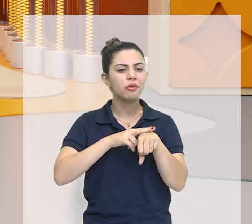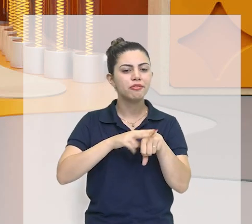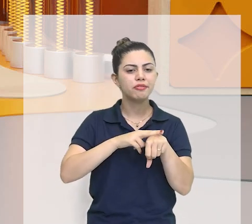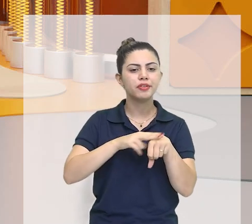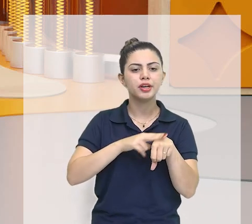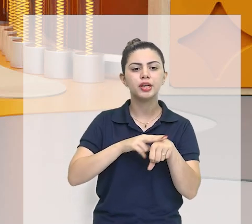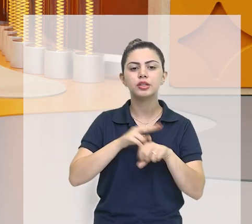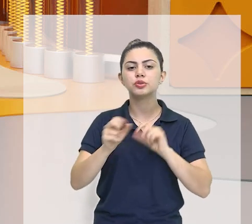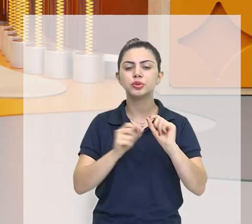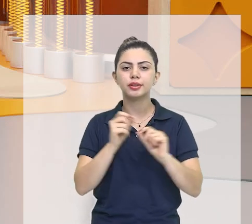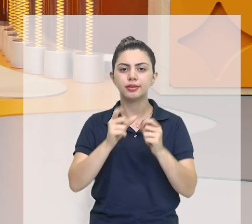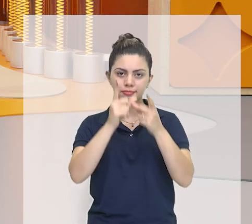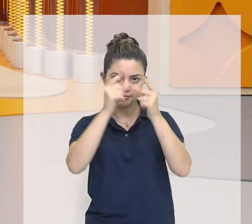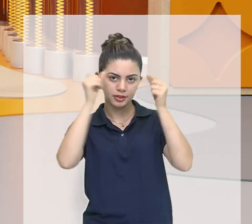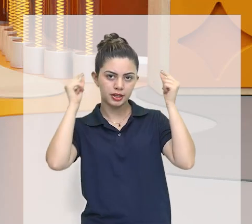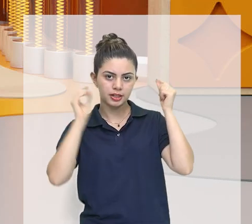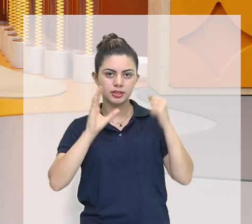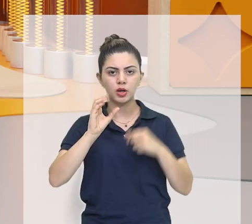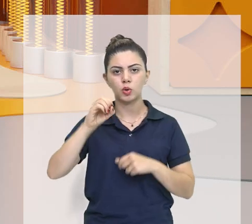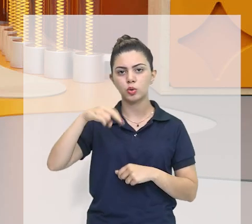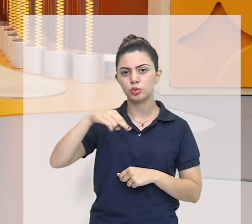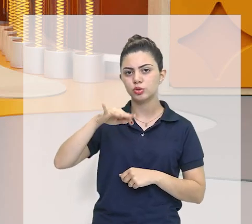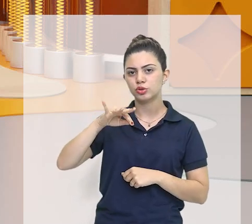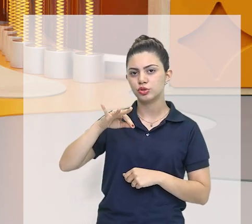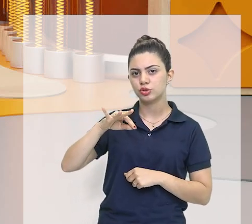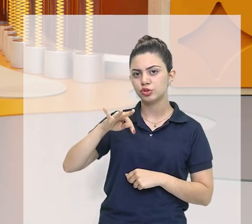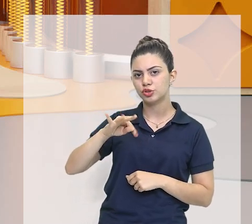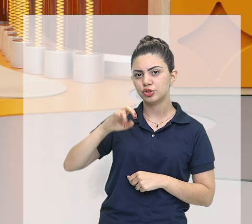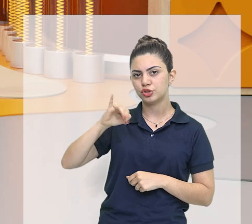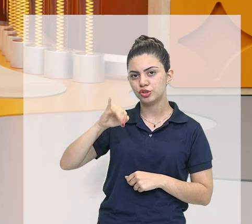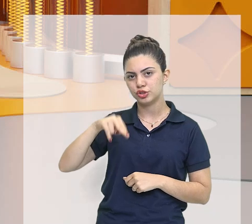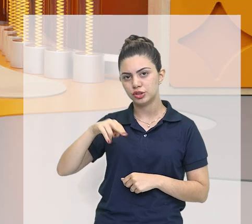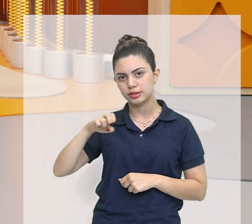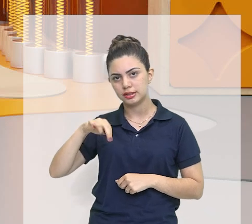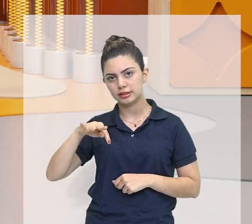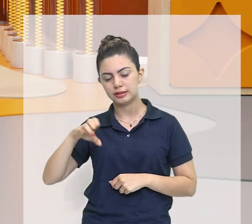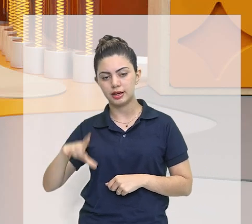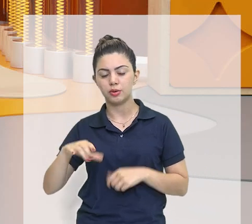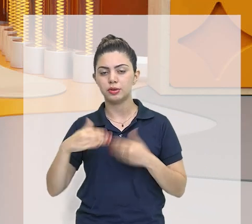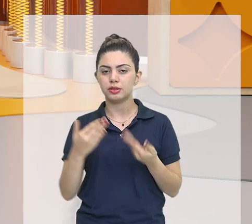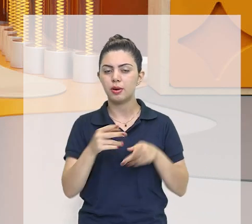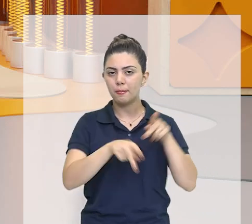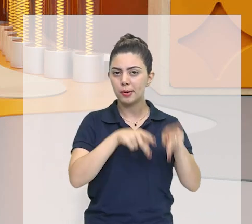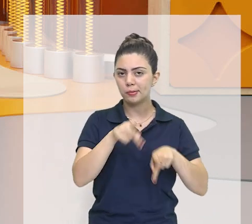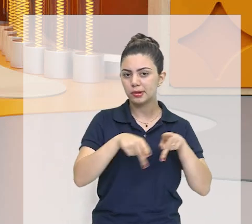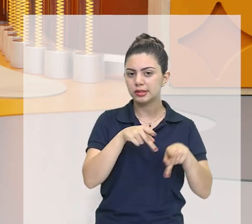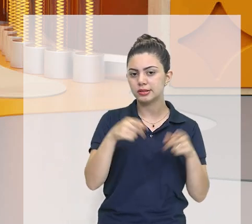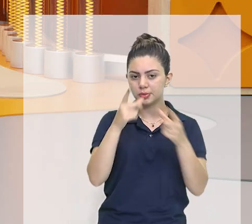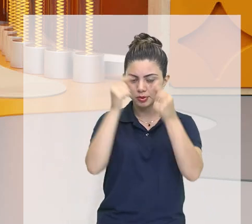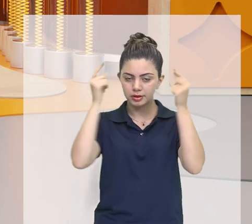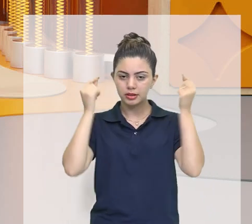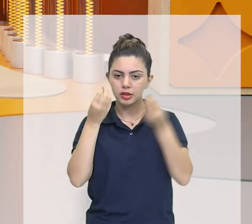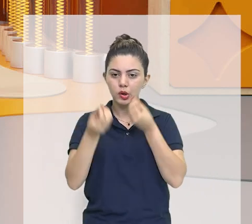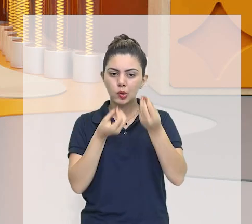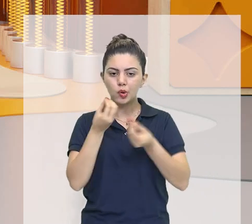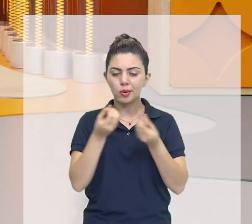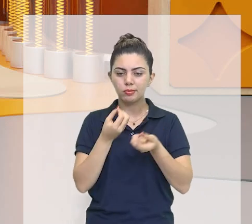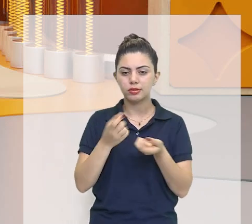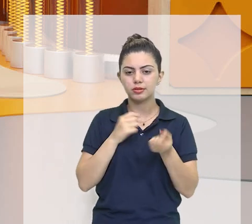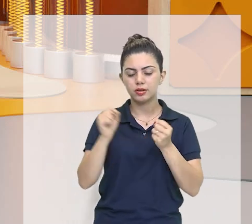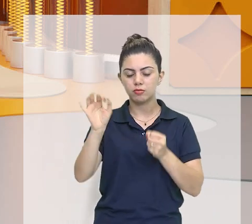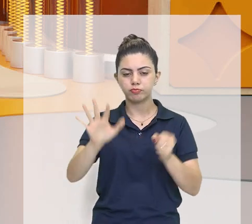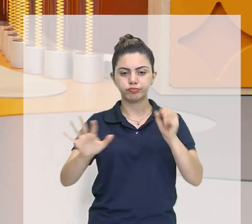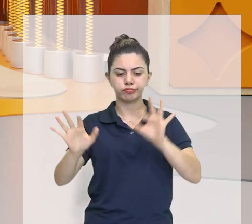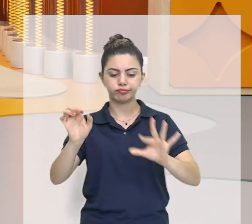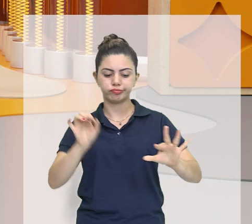A Grécia continental. Tá certo? Então, os povos gregos, eles vão exatamente começar, né, a se formar em toda